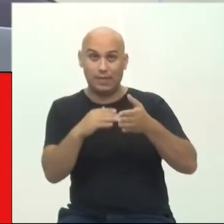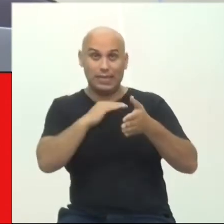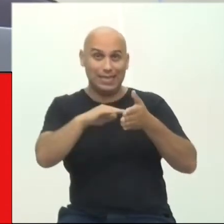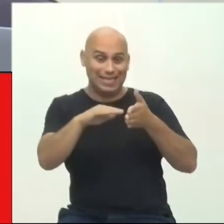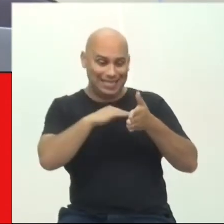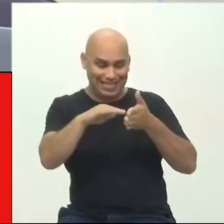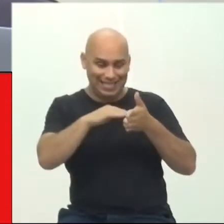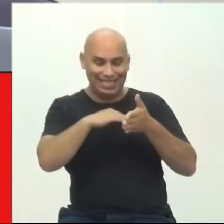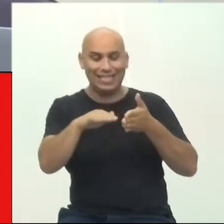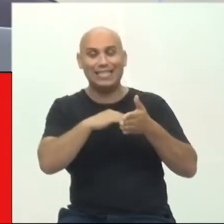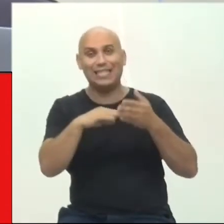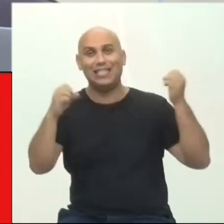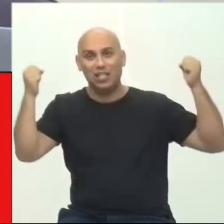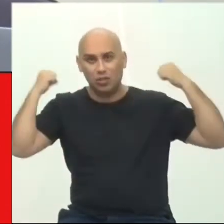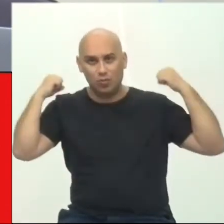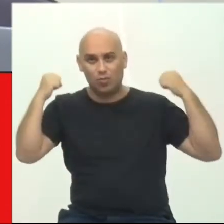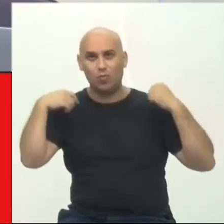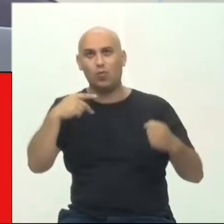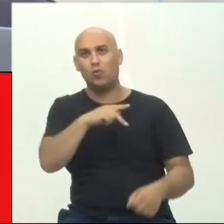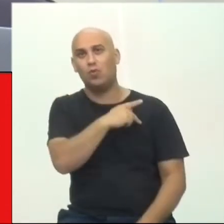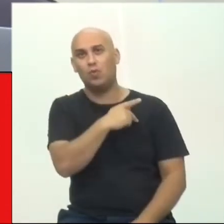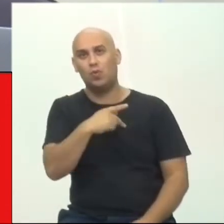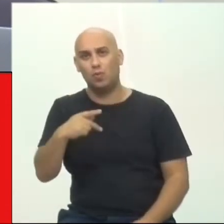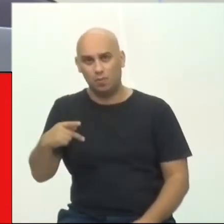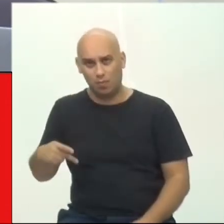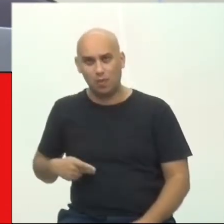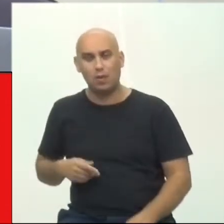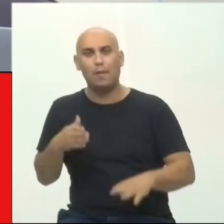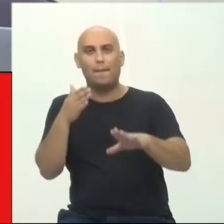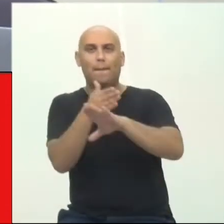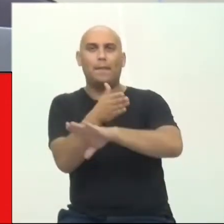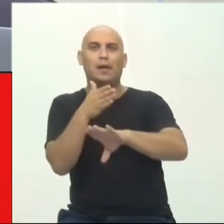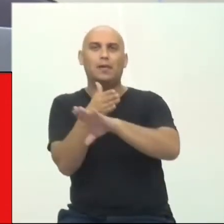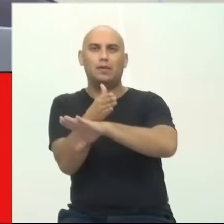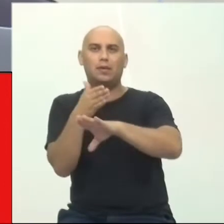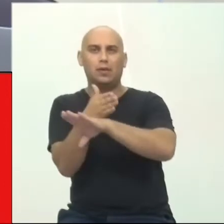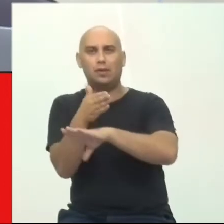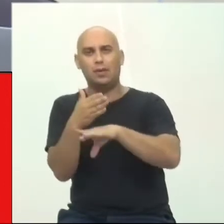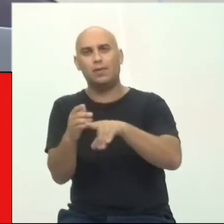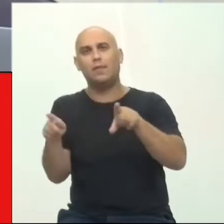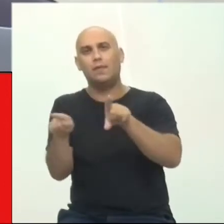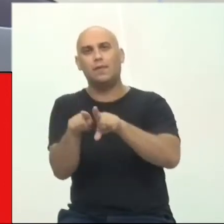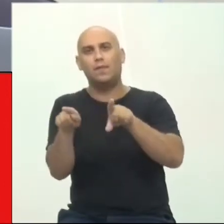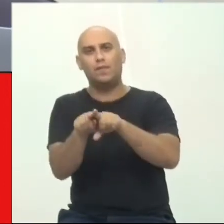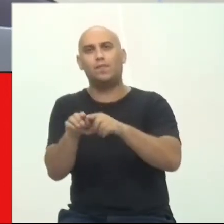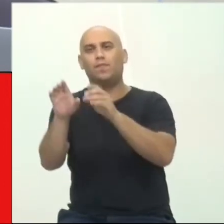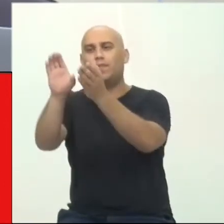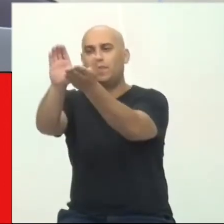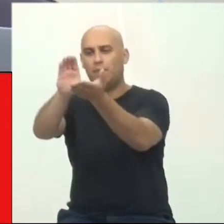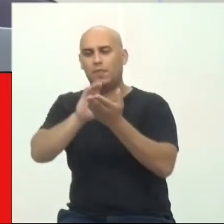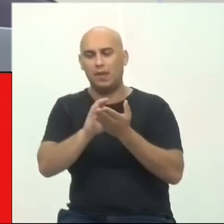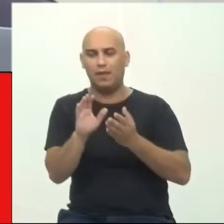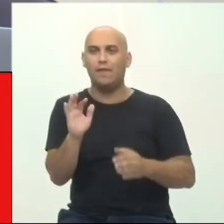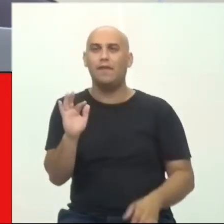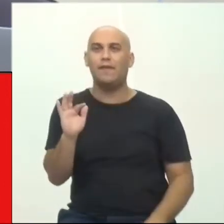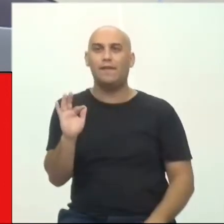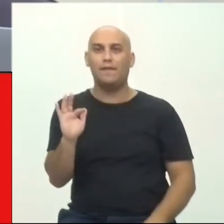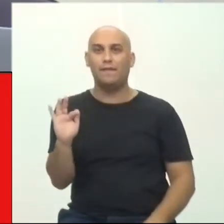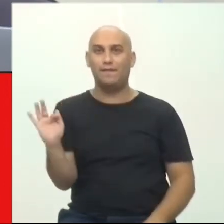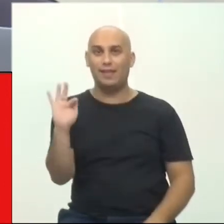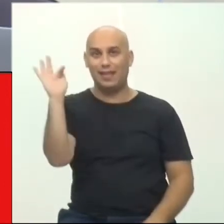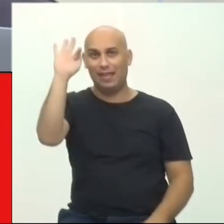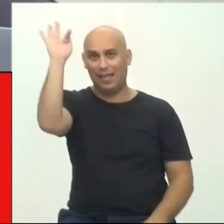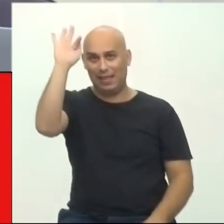Esporte, o presidente, o Neto Júnior, participasse dessa... Até porque essa verba federal ela vai vir através do esporte. Não sei se